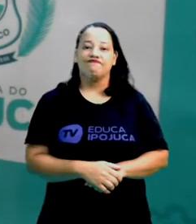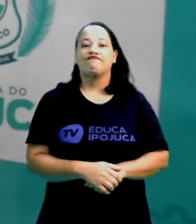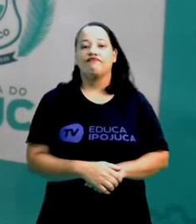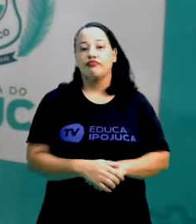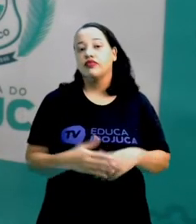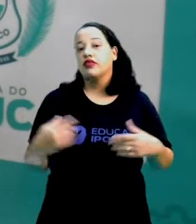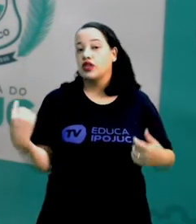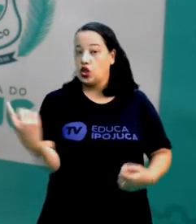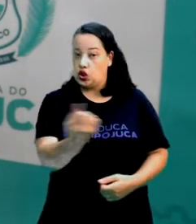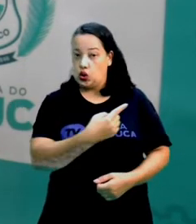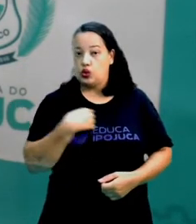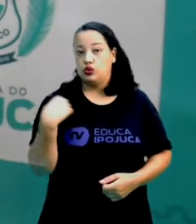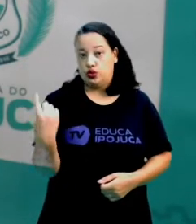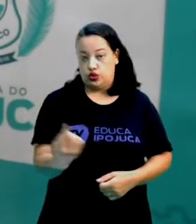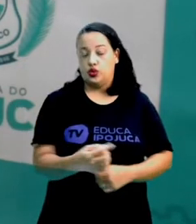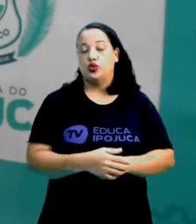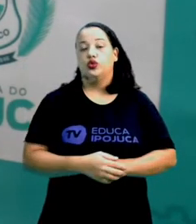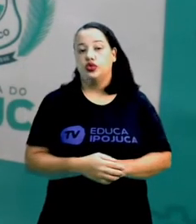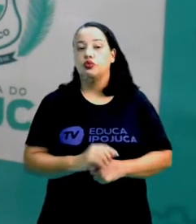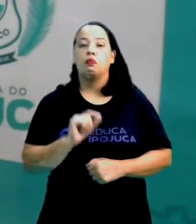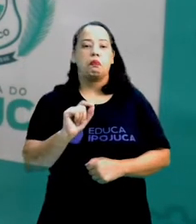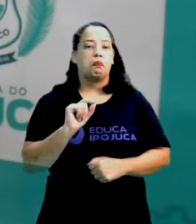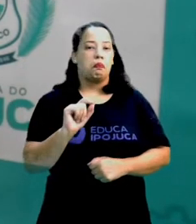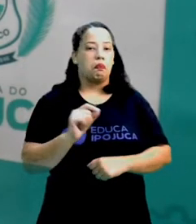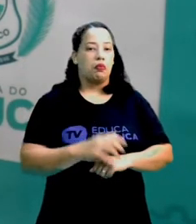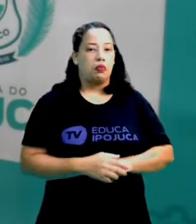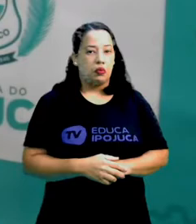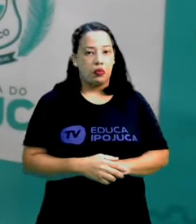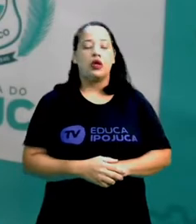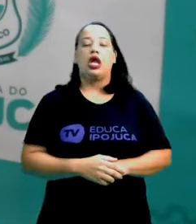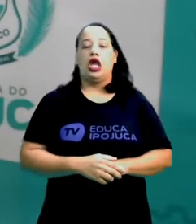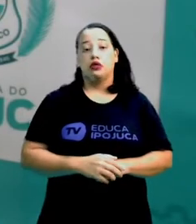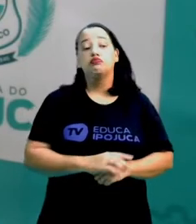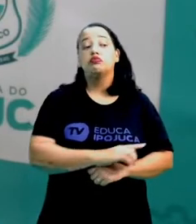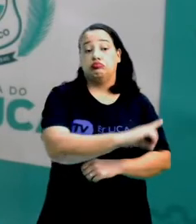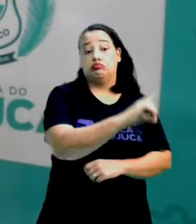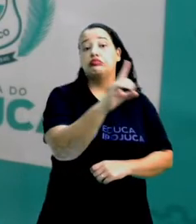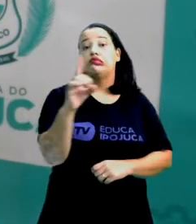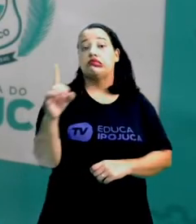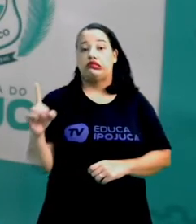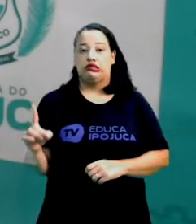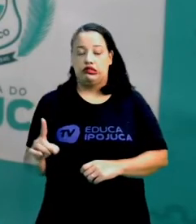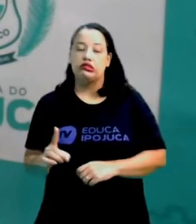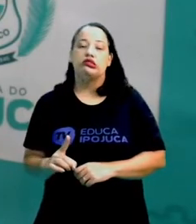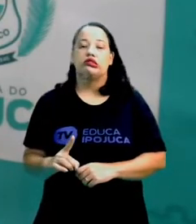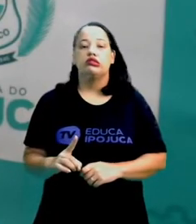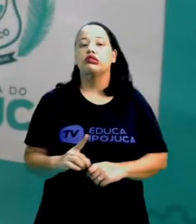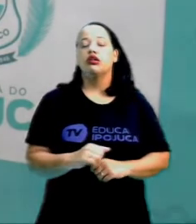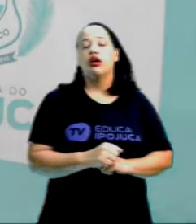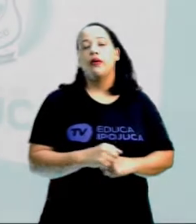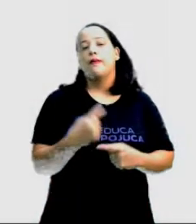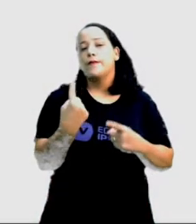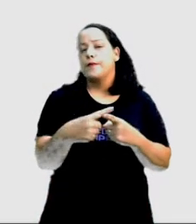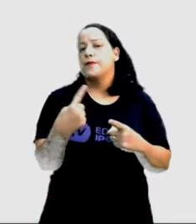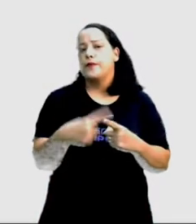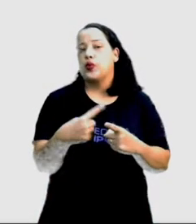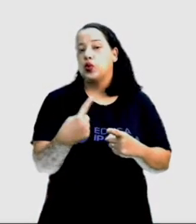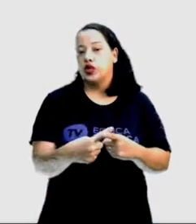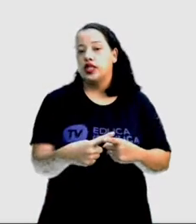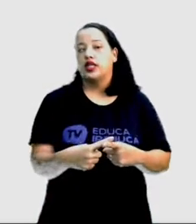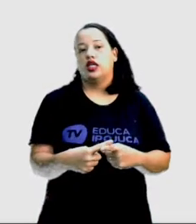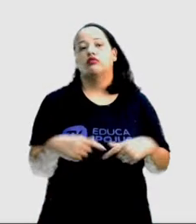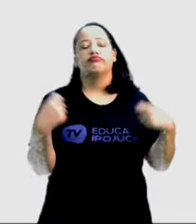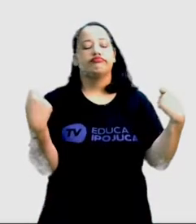Nós humanos somos predominantemente diurnos. Por quê? Porque em razão de